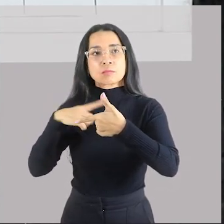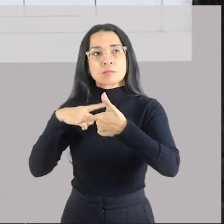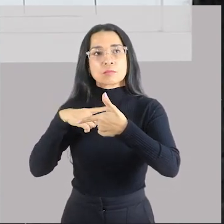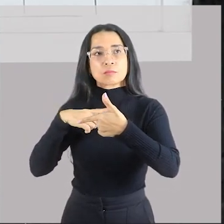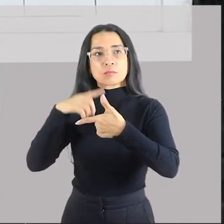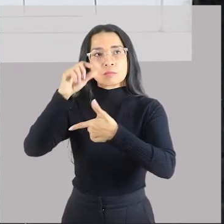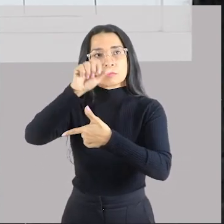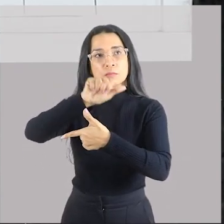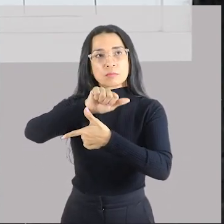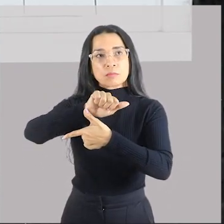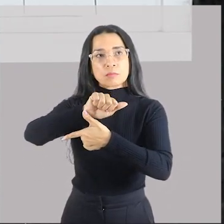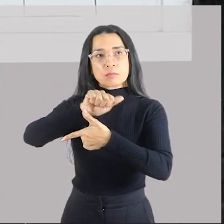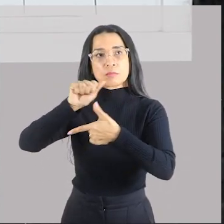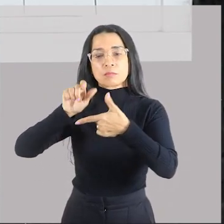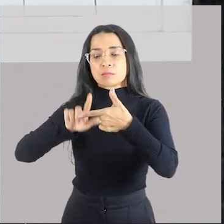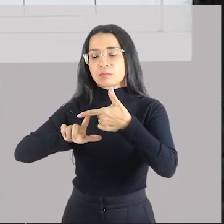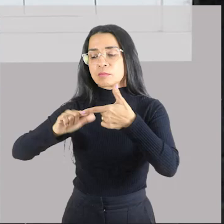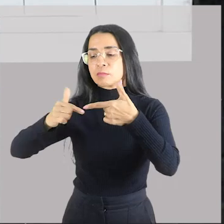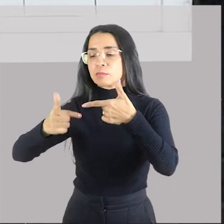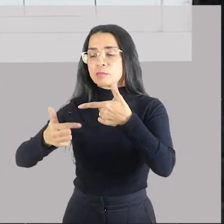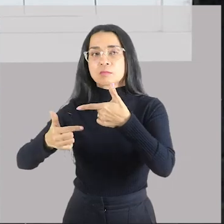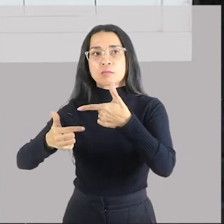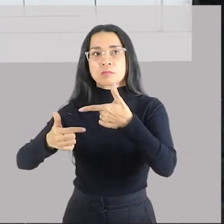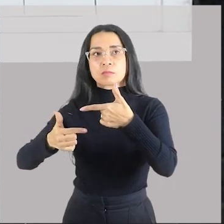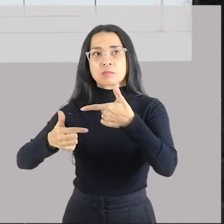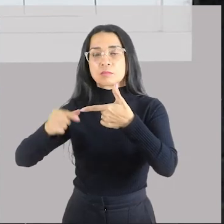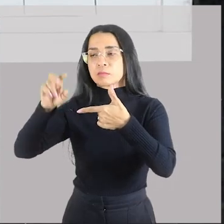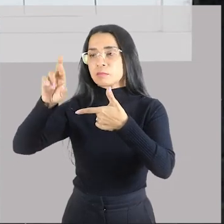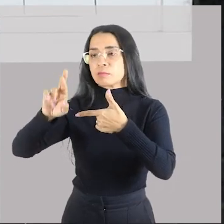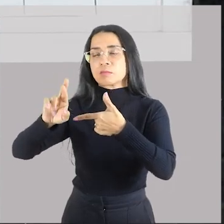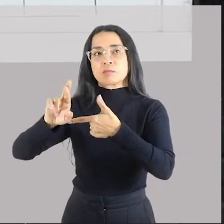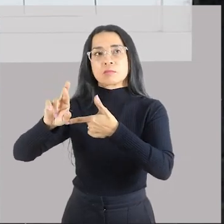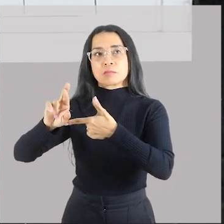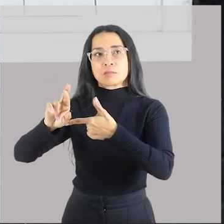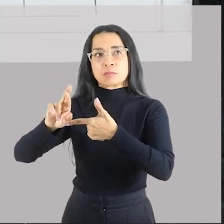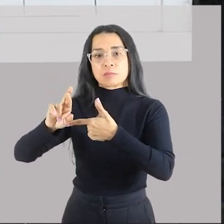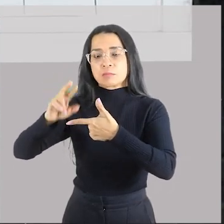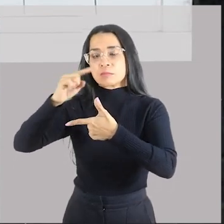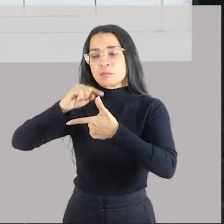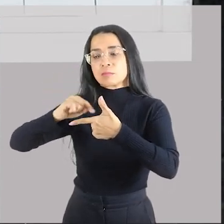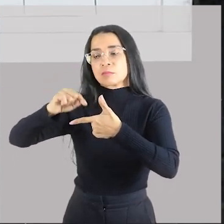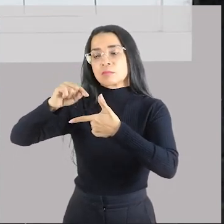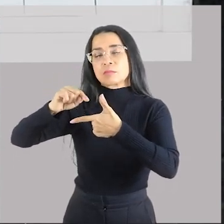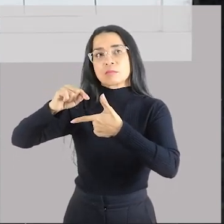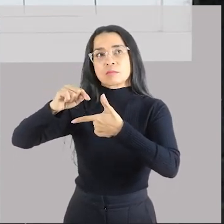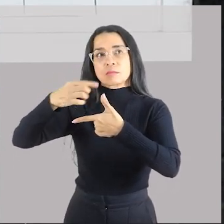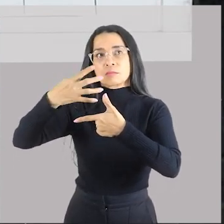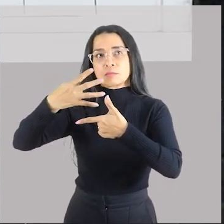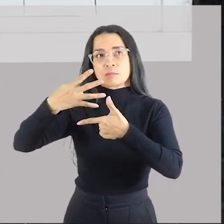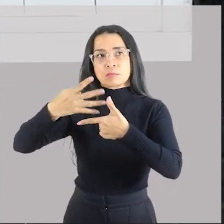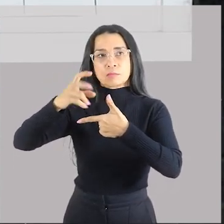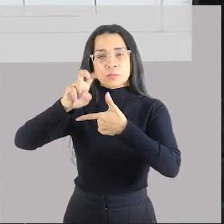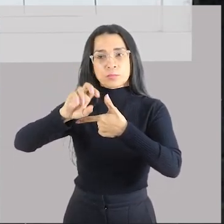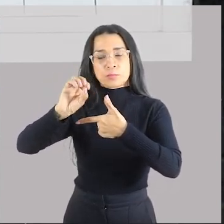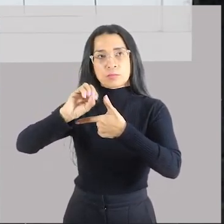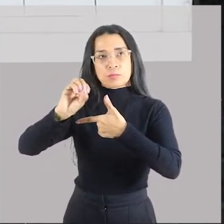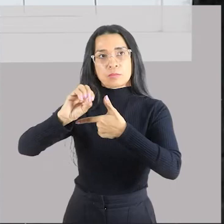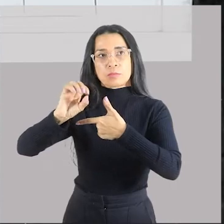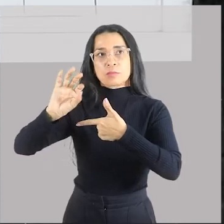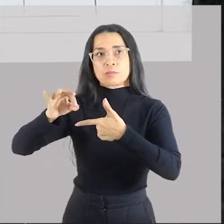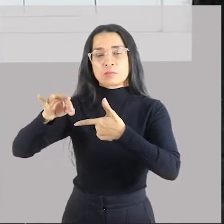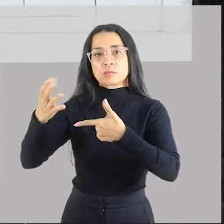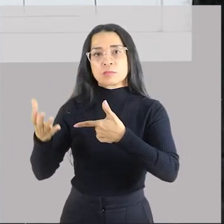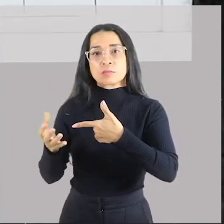temos L sobre 2, nós temos o raio, só que o ângulo aqui é um ângulo de 45 graus.